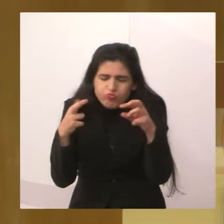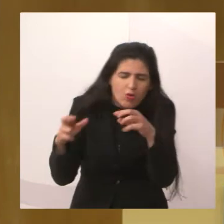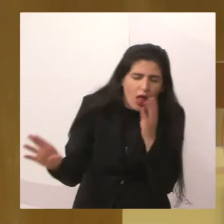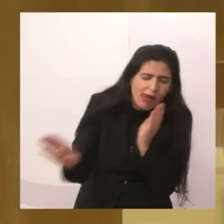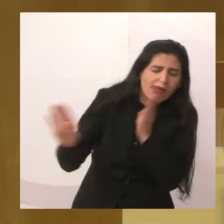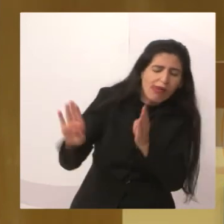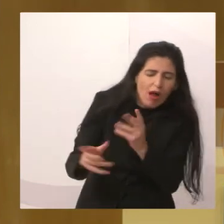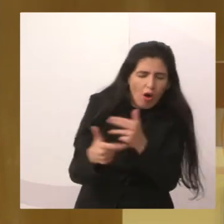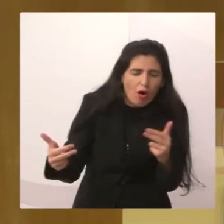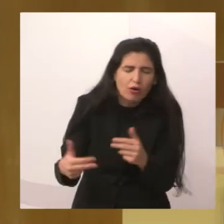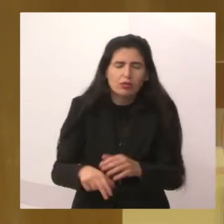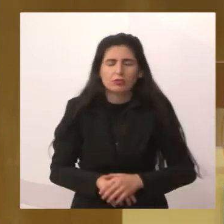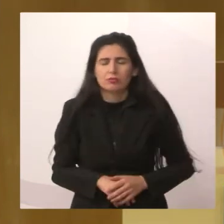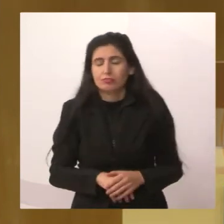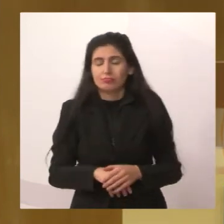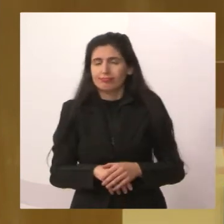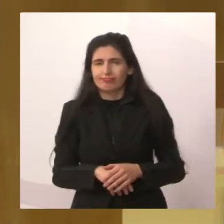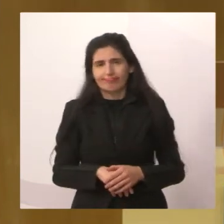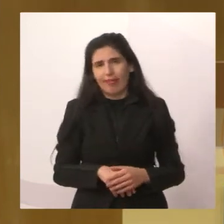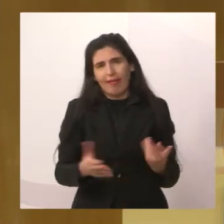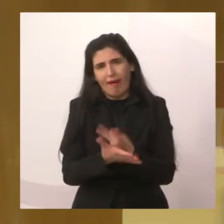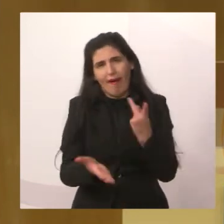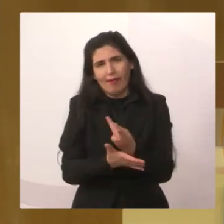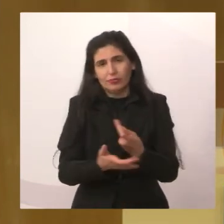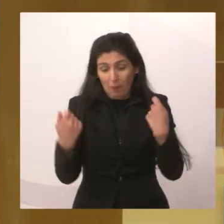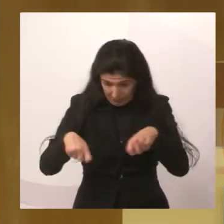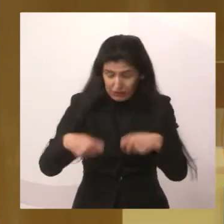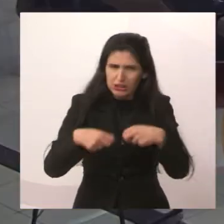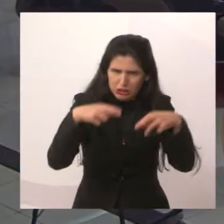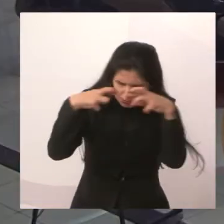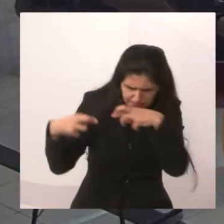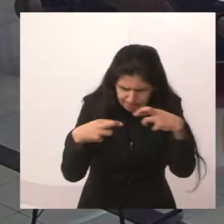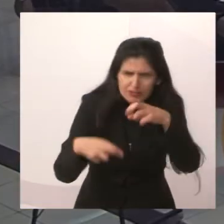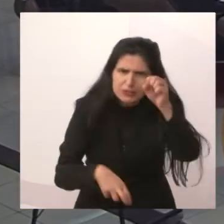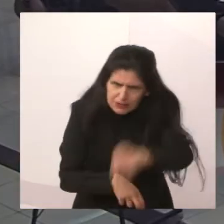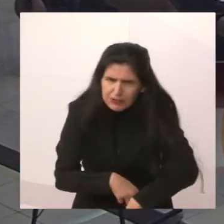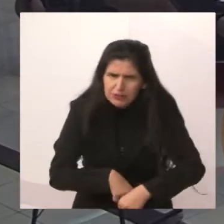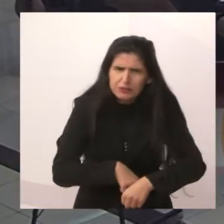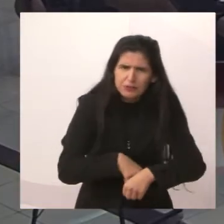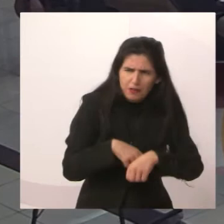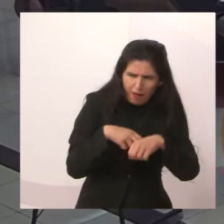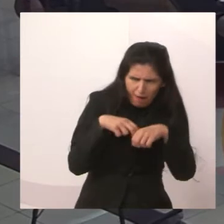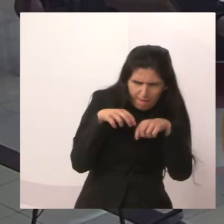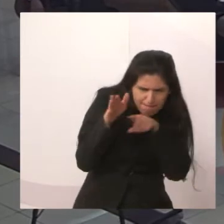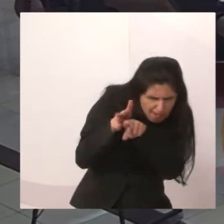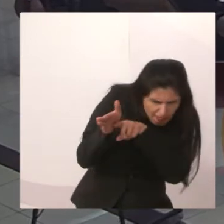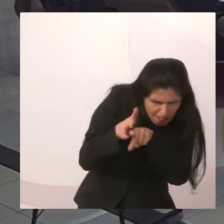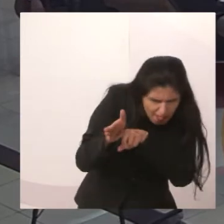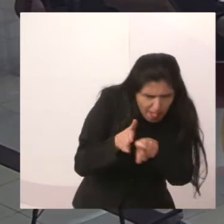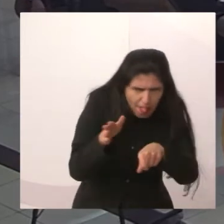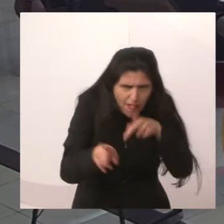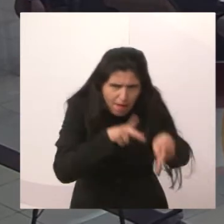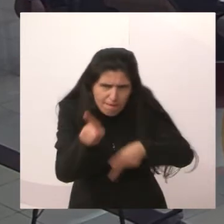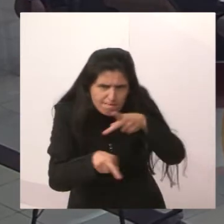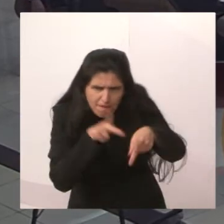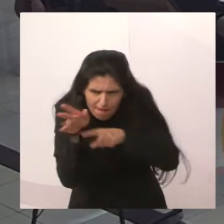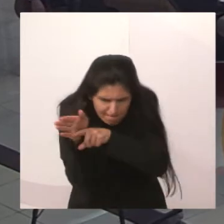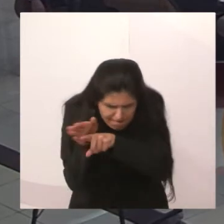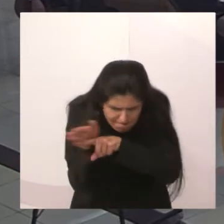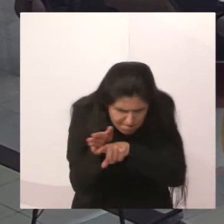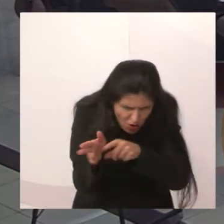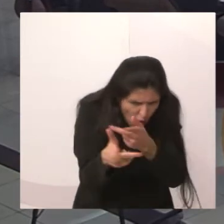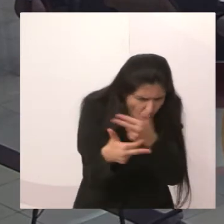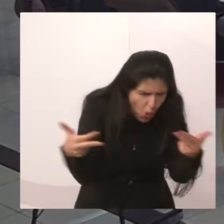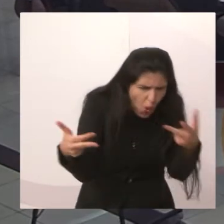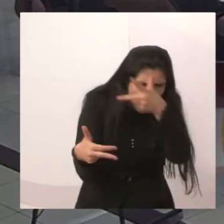população. Pois não, vereador, o senhor quer uma... Paulinho, só, não queria cortar seu raciocínio, mas eu tenho que ser justo, né? Quando